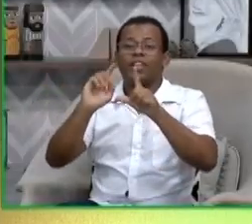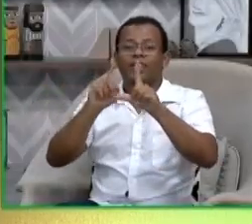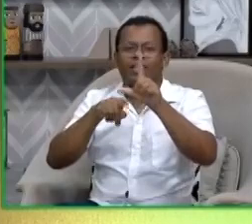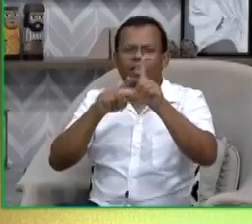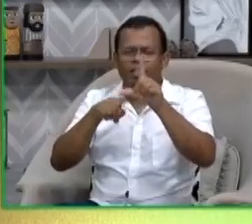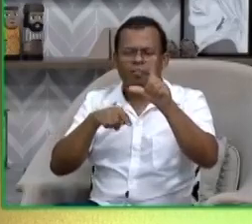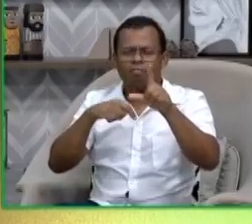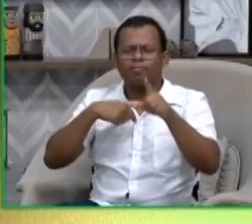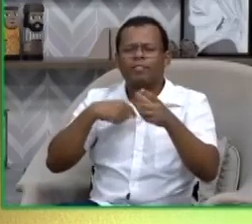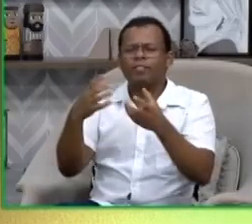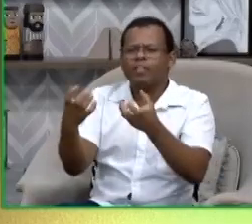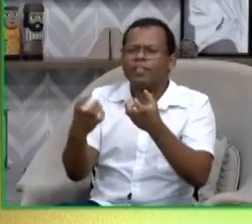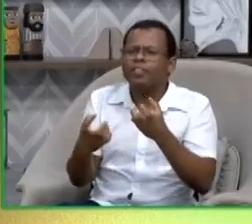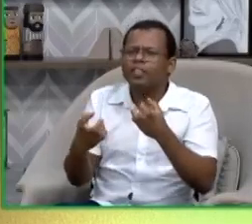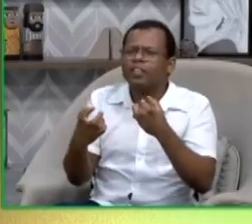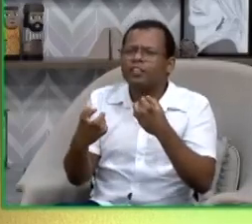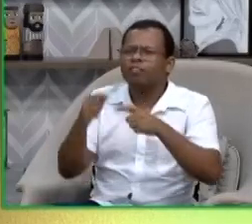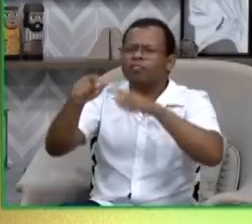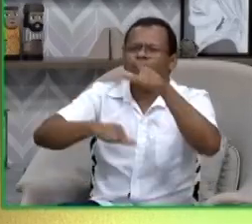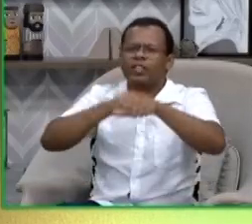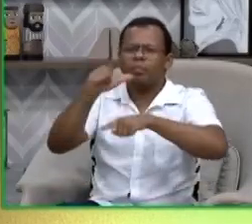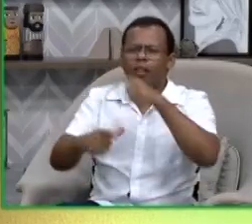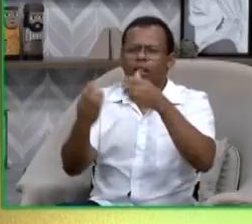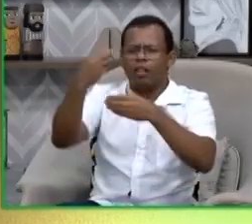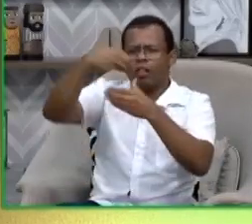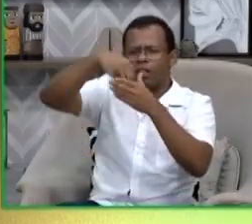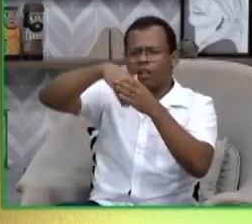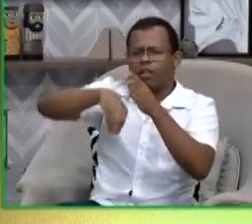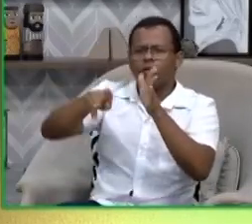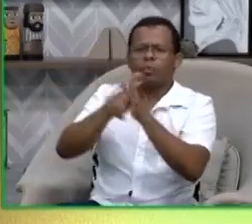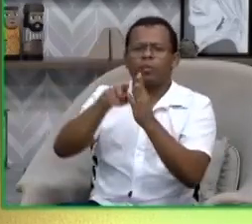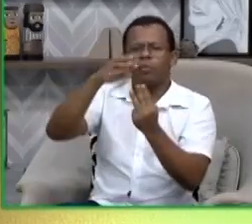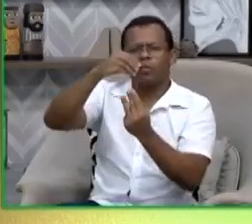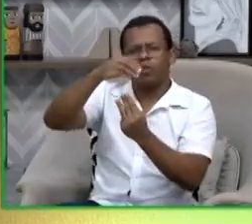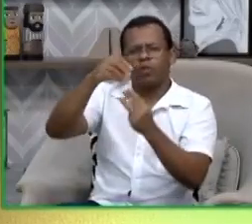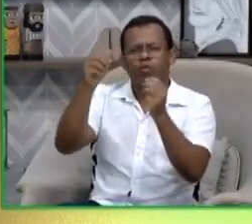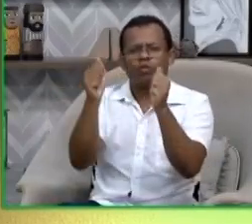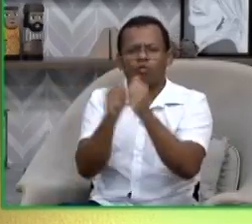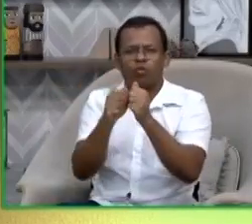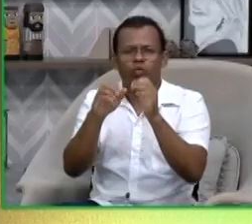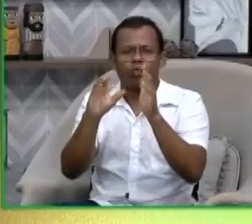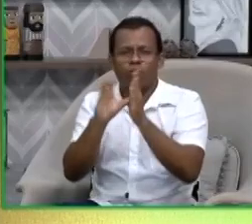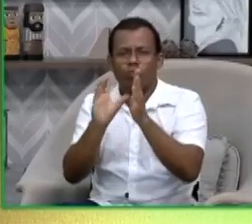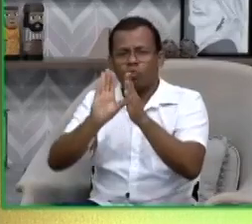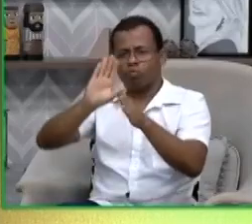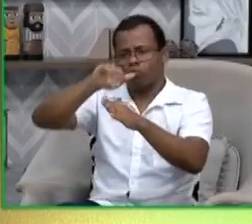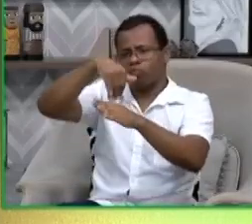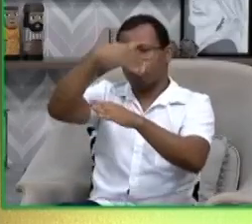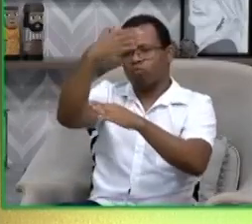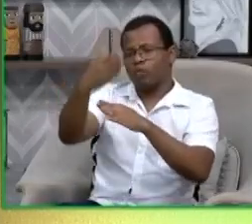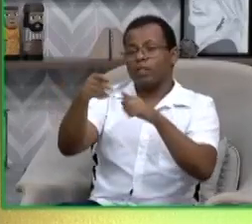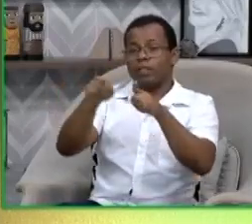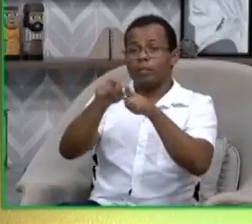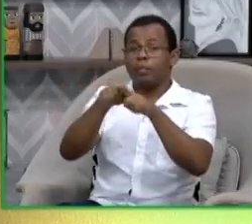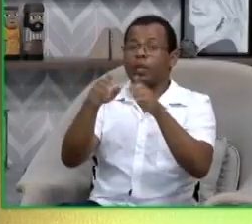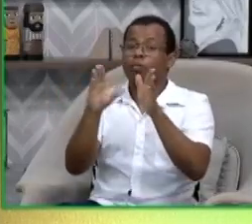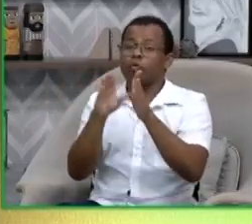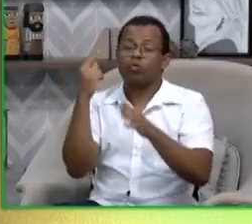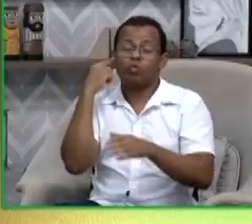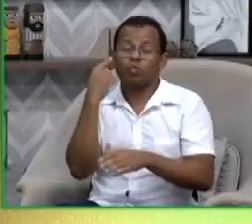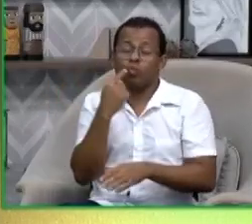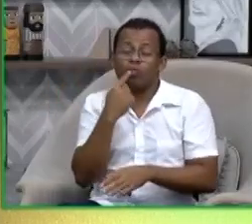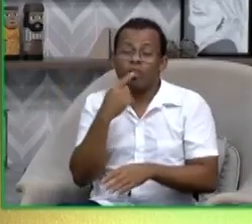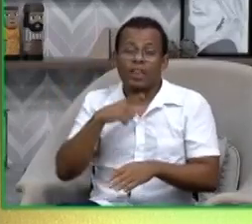trazer algo que a gente pudesse trabalhar dentro da universidade com a comunidade também externa, principalmente a comunidade surda, tendo